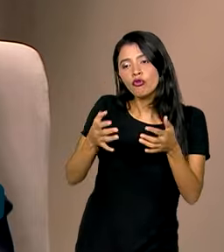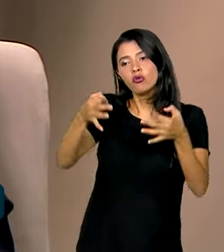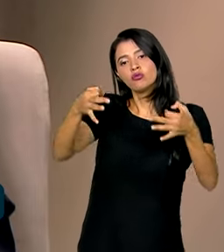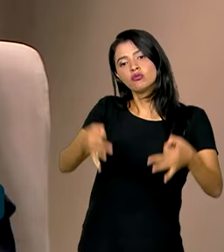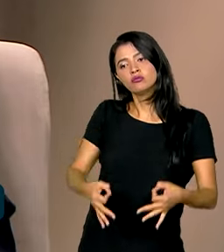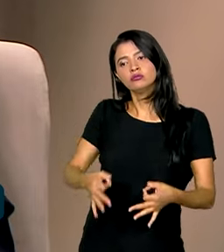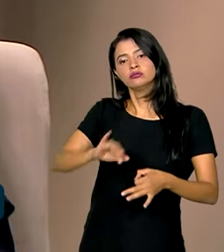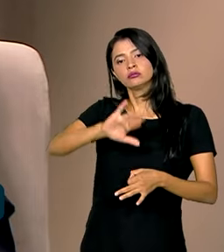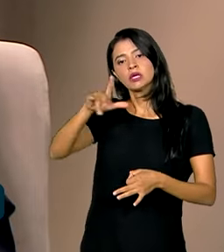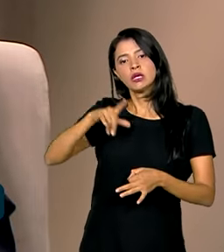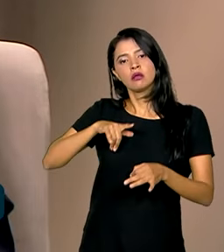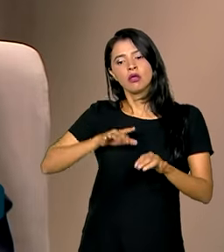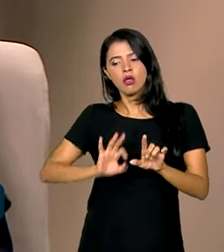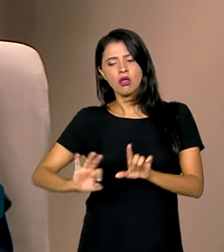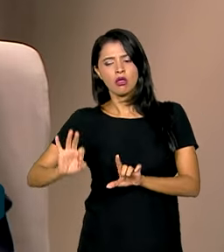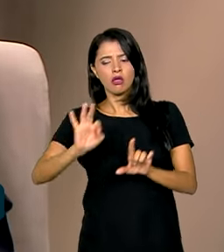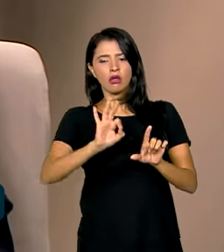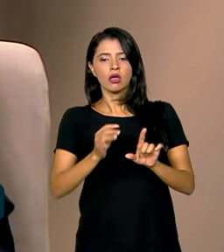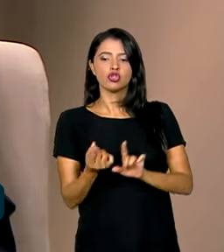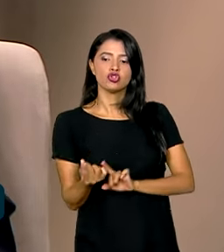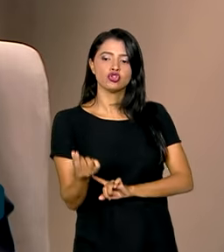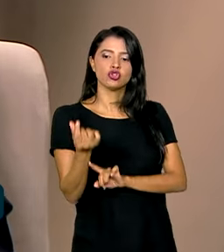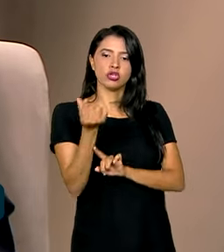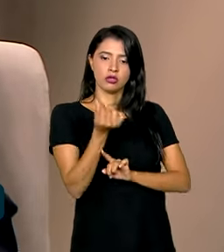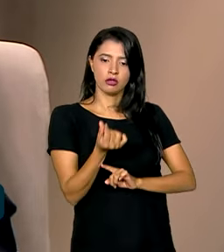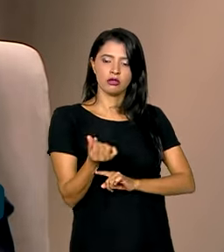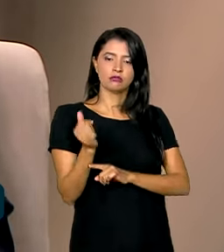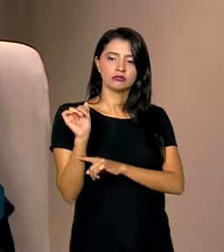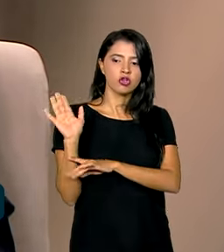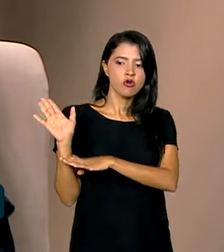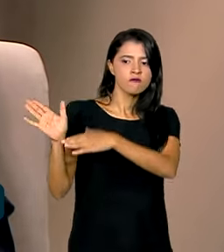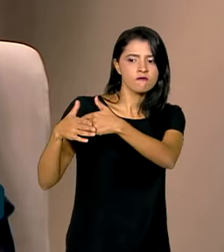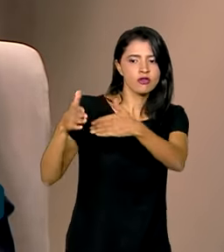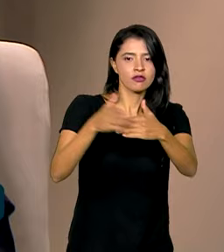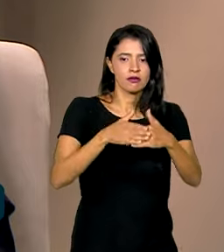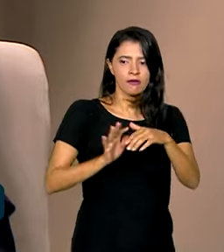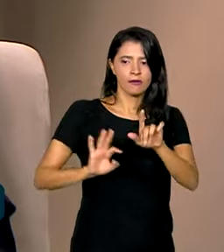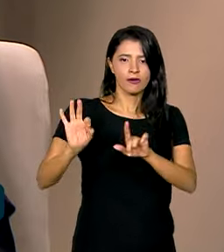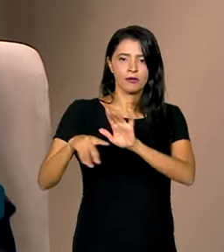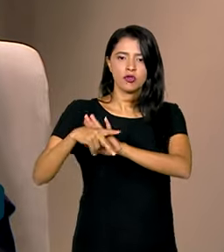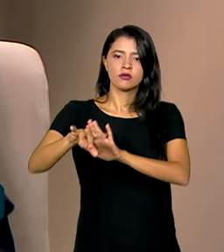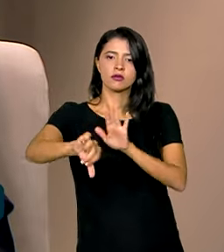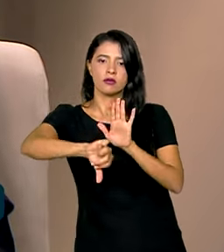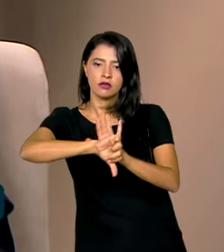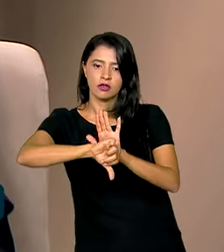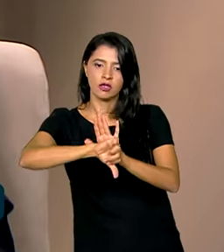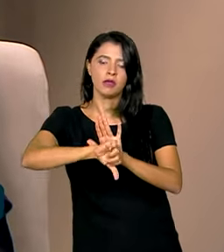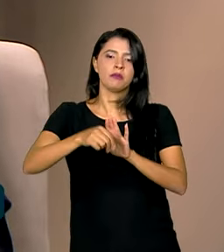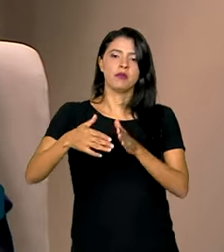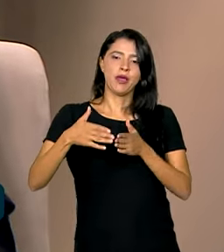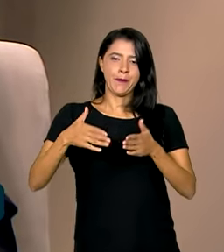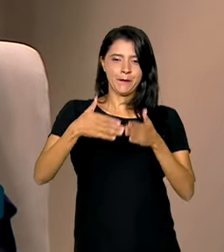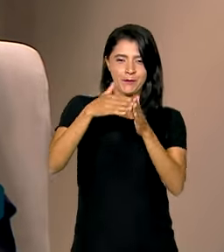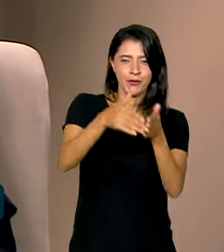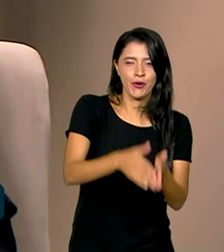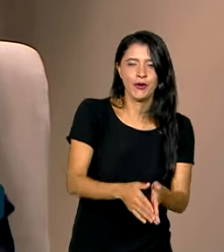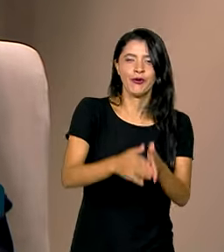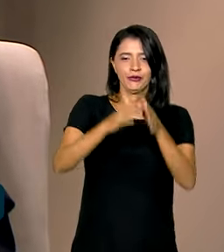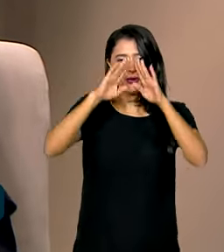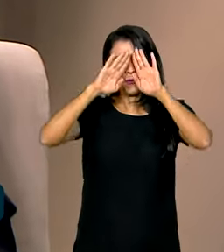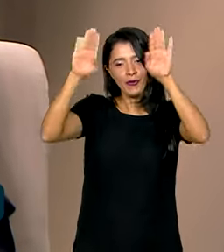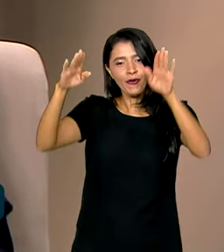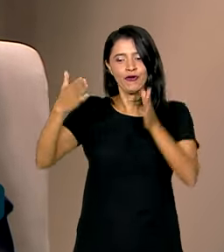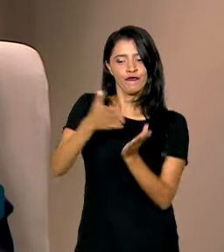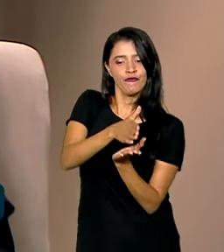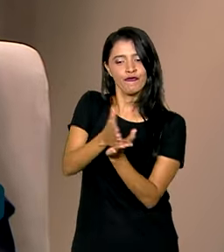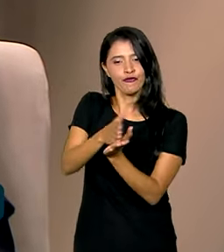muito claro em logística e dinheiro. Ou seja, fechar os canais logísticos, aí me refiro portos, aeroportos, fronteiras, rodovias, e,